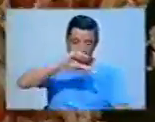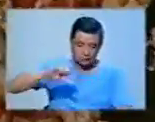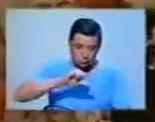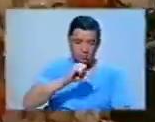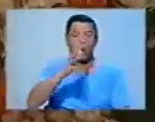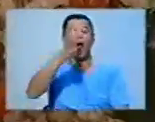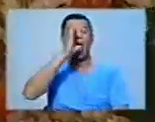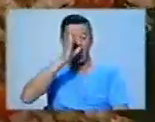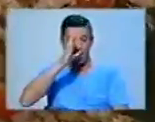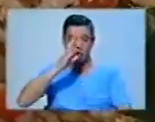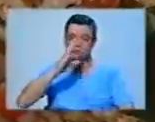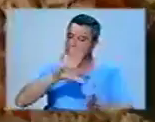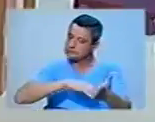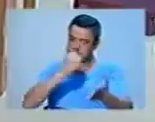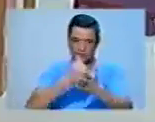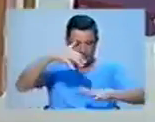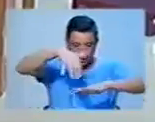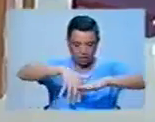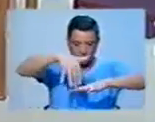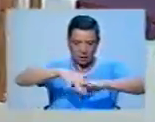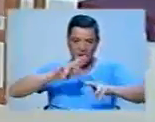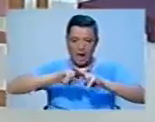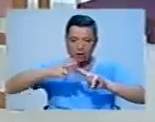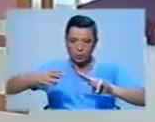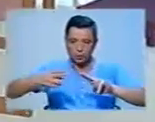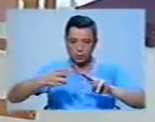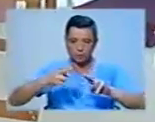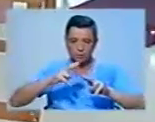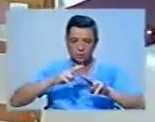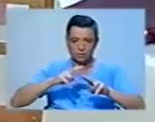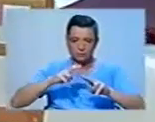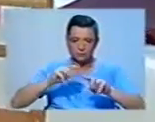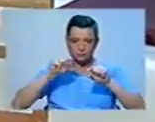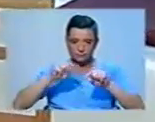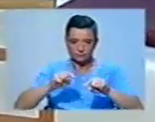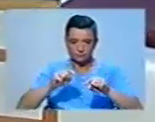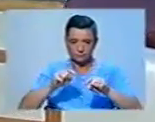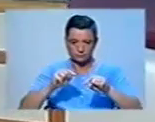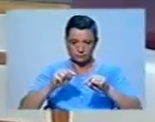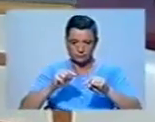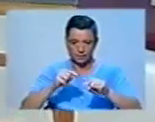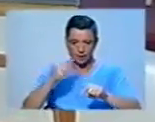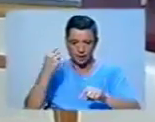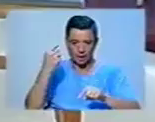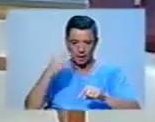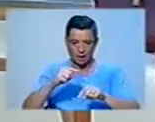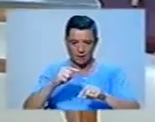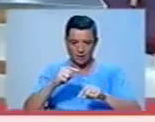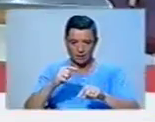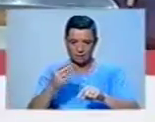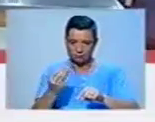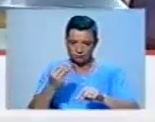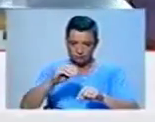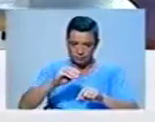água. Convém escorrermos o líquido, abri-lo com um garfo e... Agora vamos